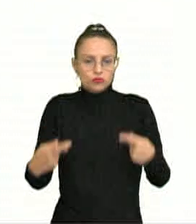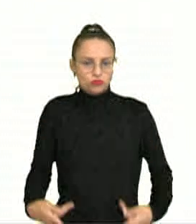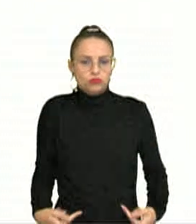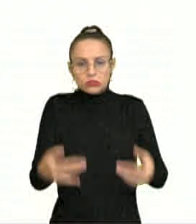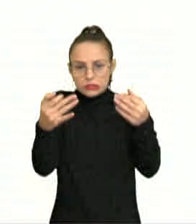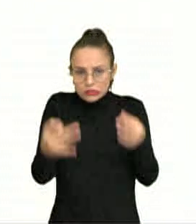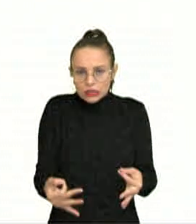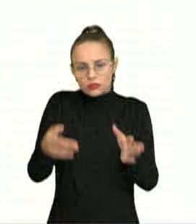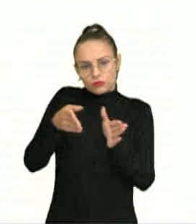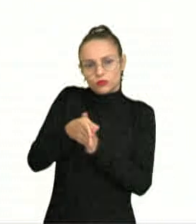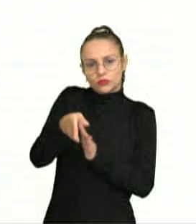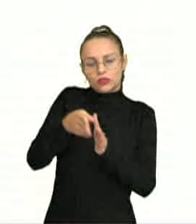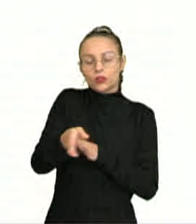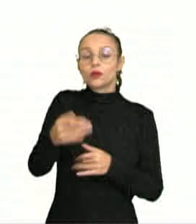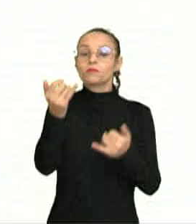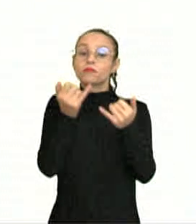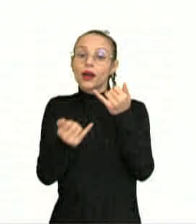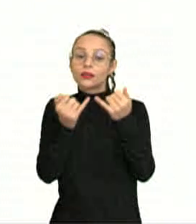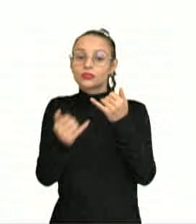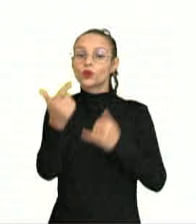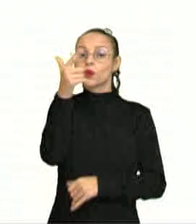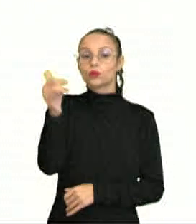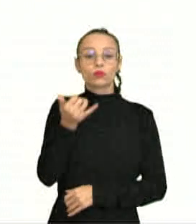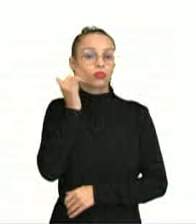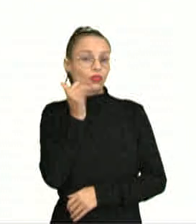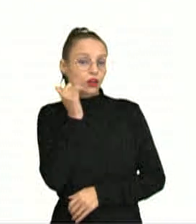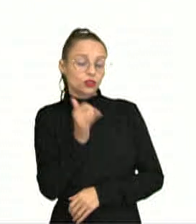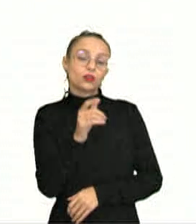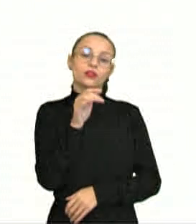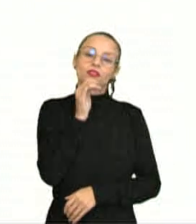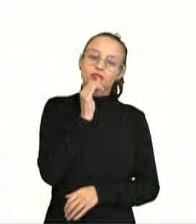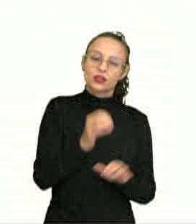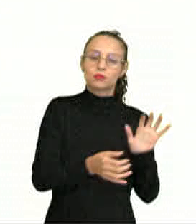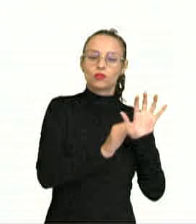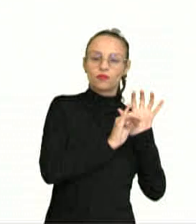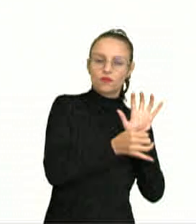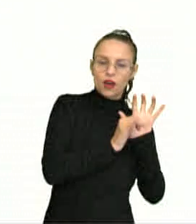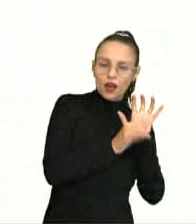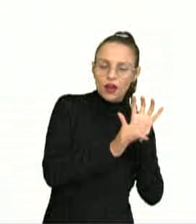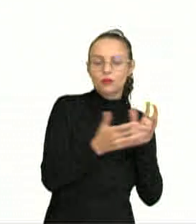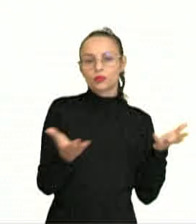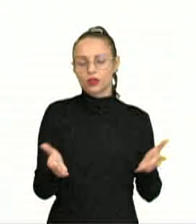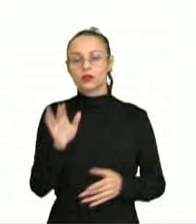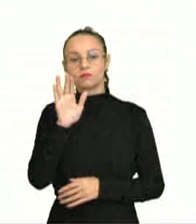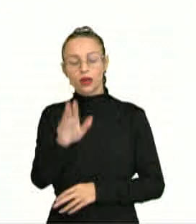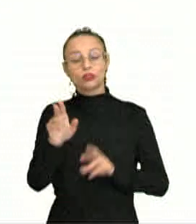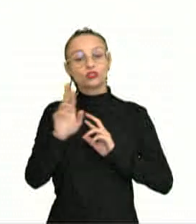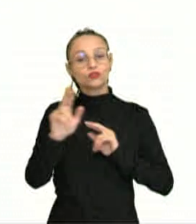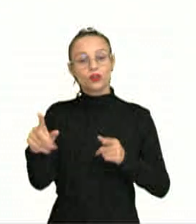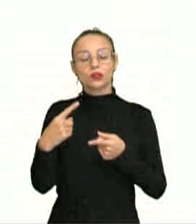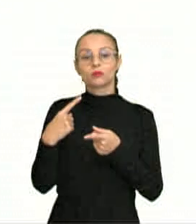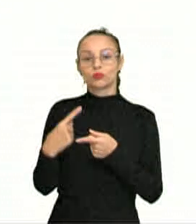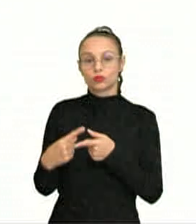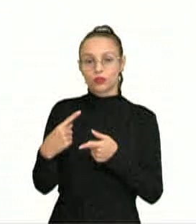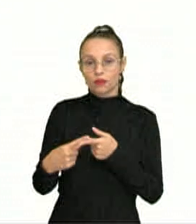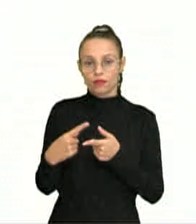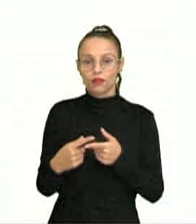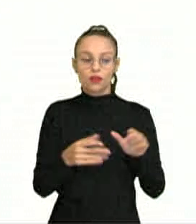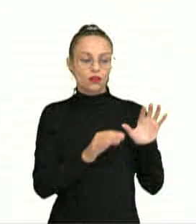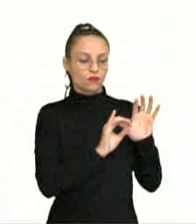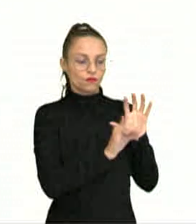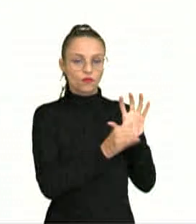comportamento. Assemelha-se a outras narrativas como fábula, parágrafo, mas difere-se por quê? Por